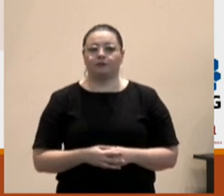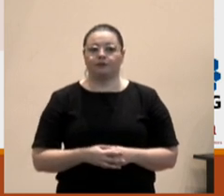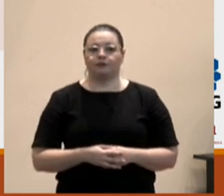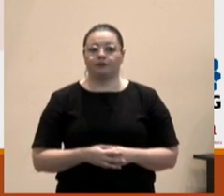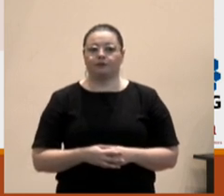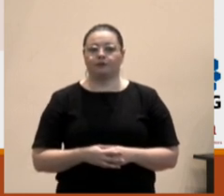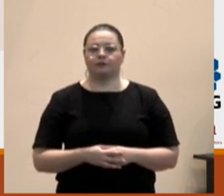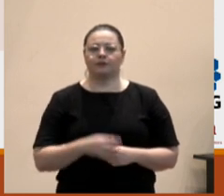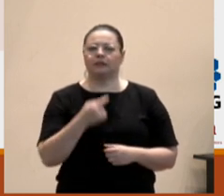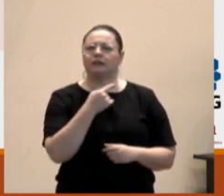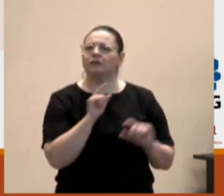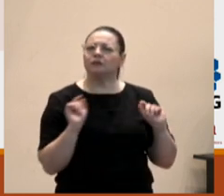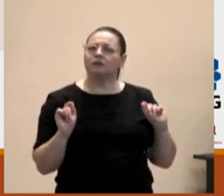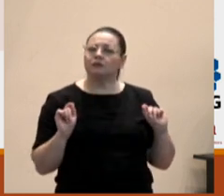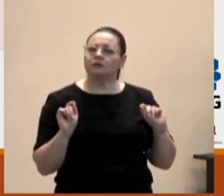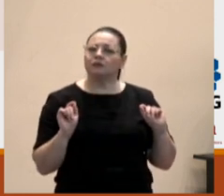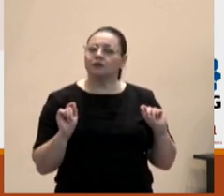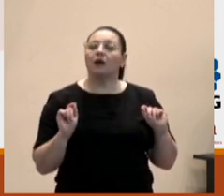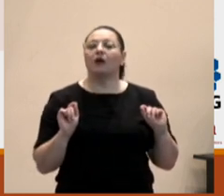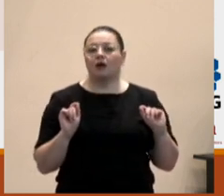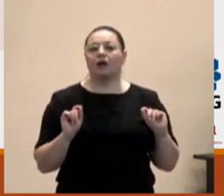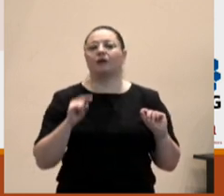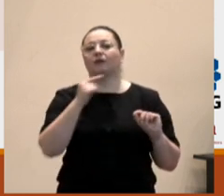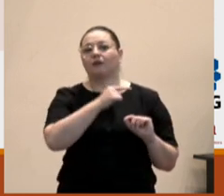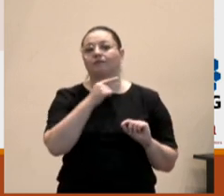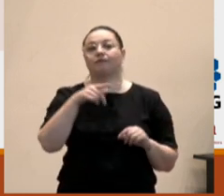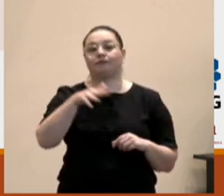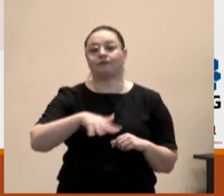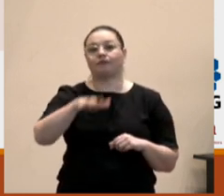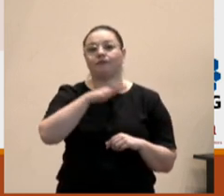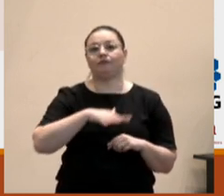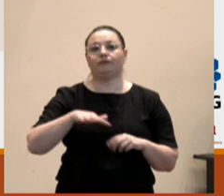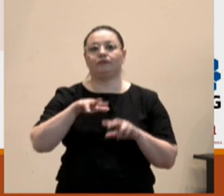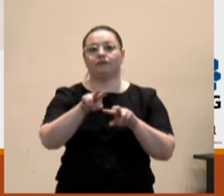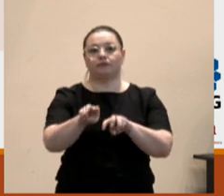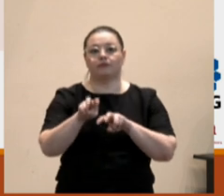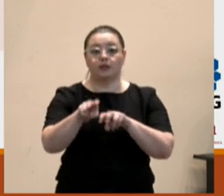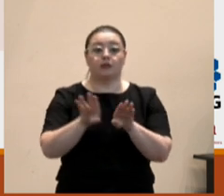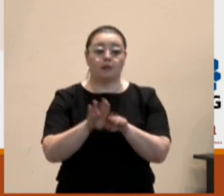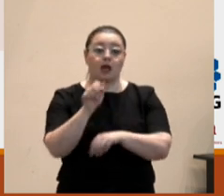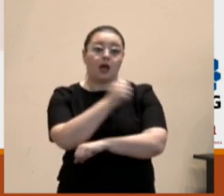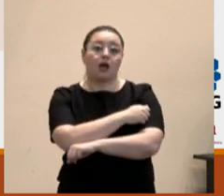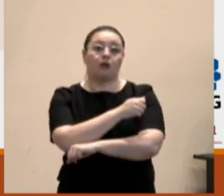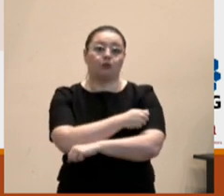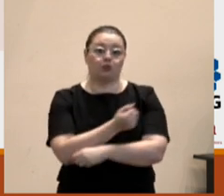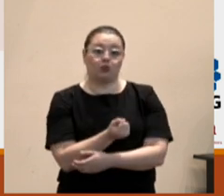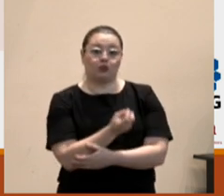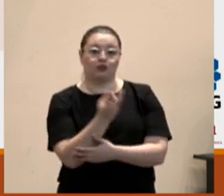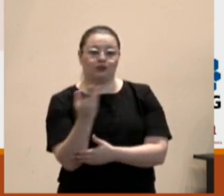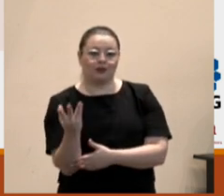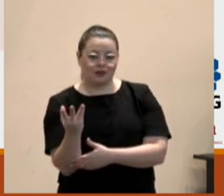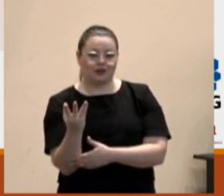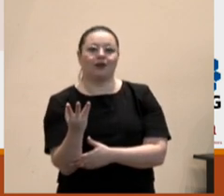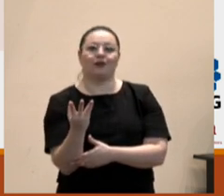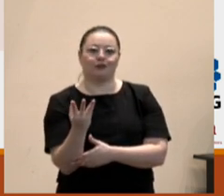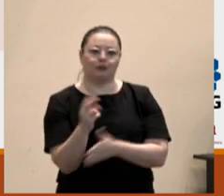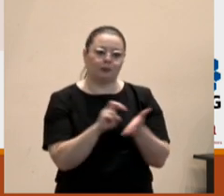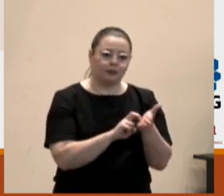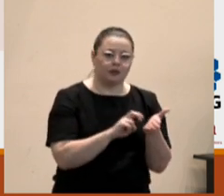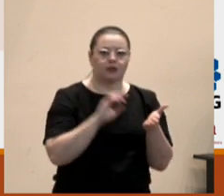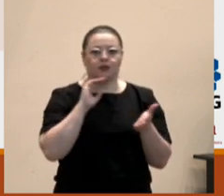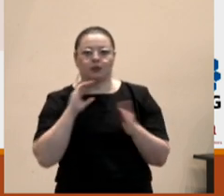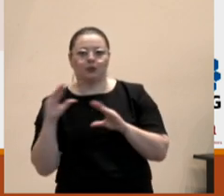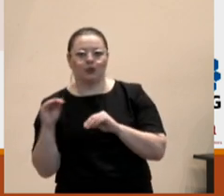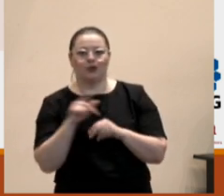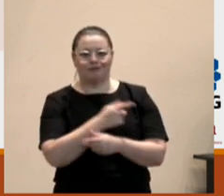Essa aqui é o que mesmo? Localização, urbano e rural. Alunos por turma. Teve toda essa discussão agora